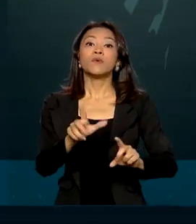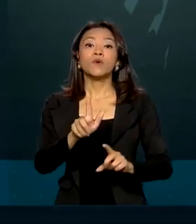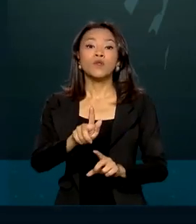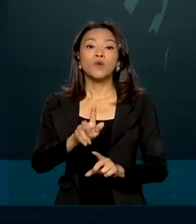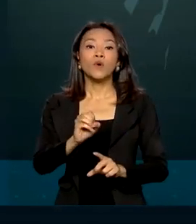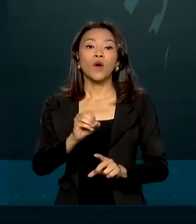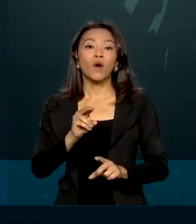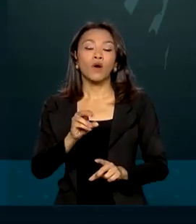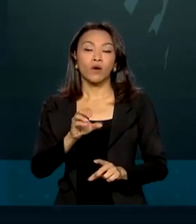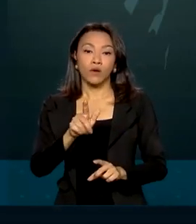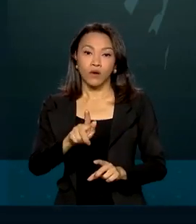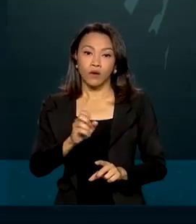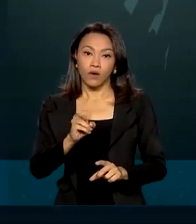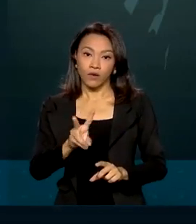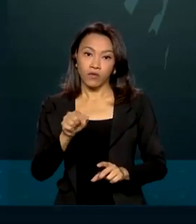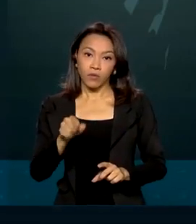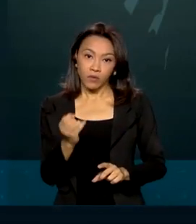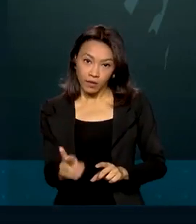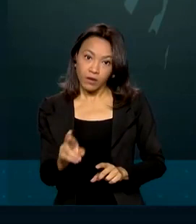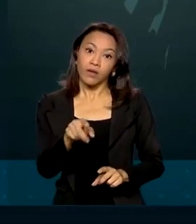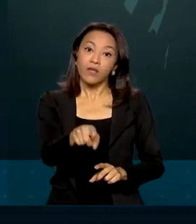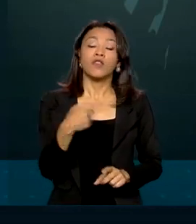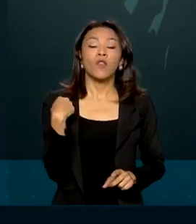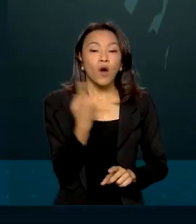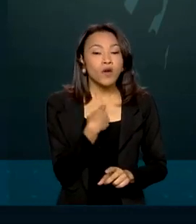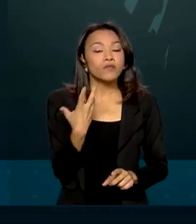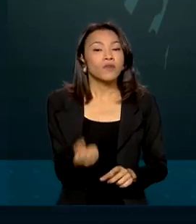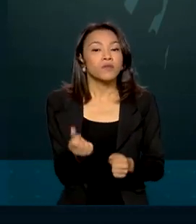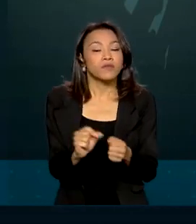biométricos, ou seja, nós realizaremos